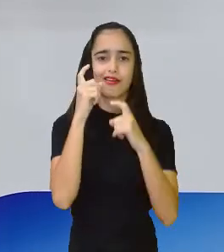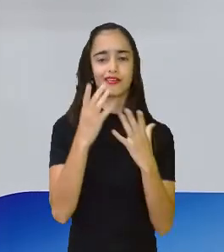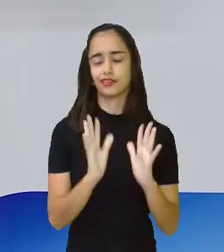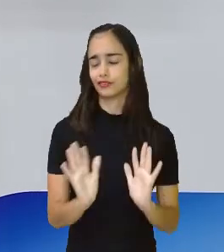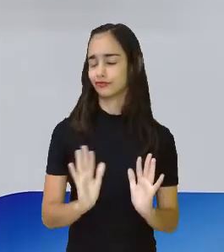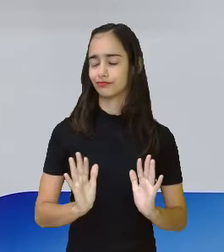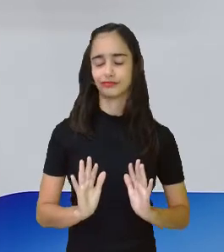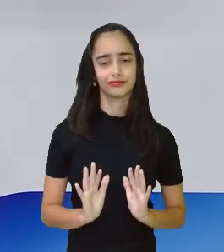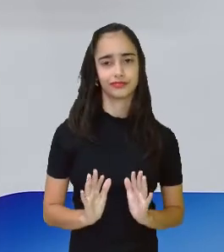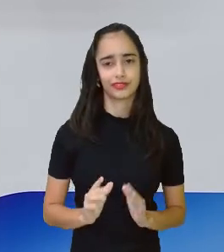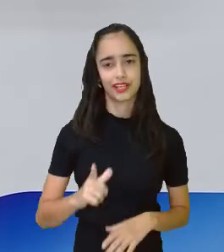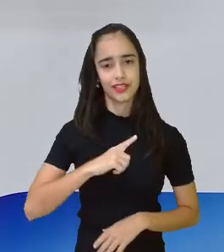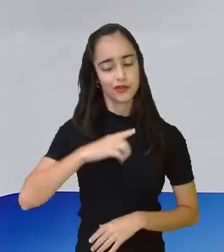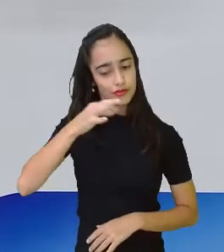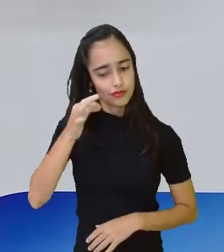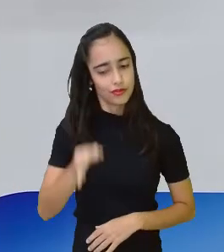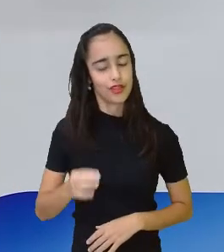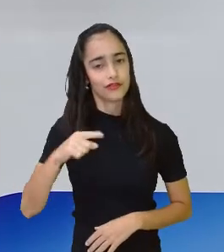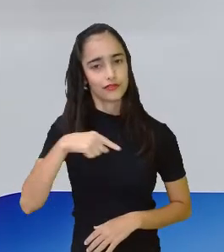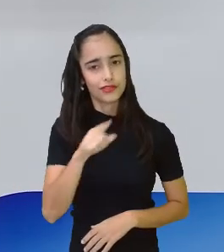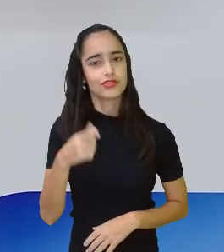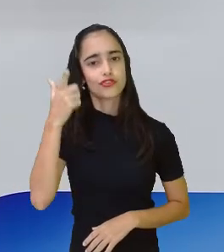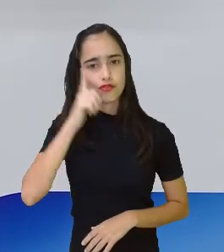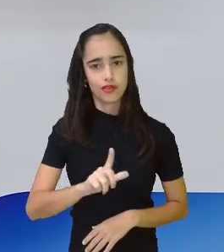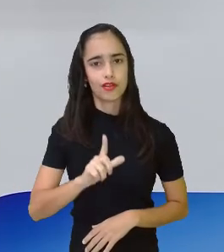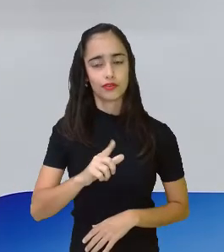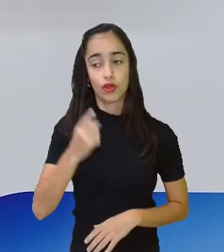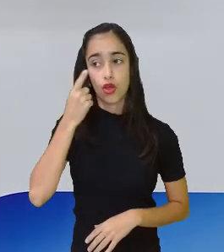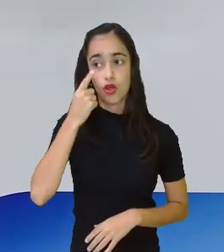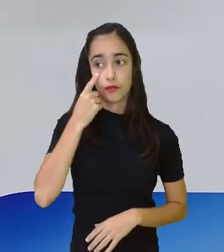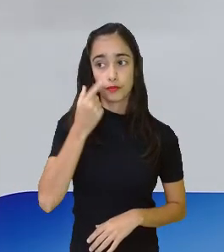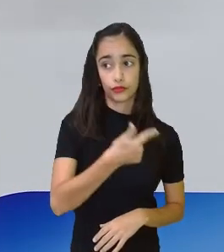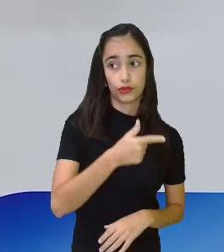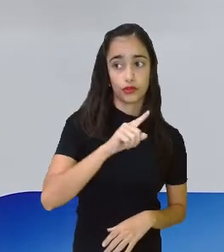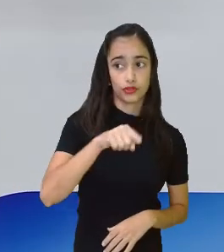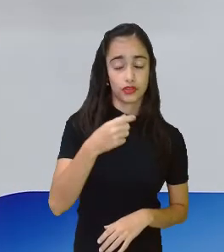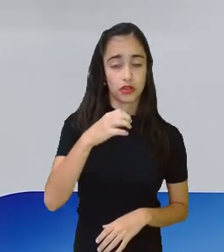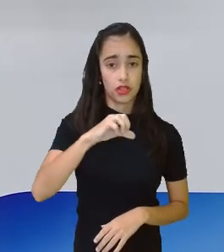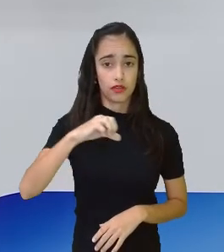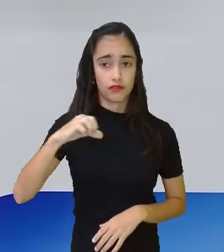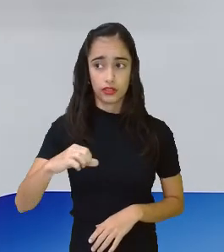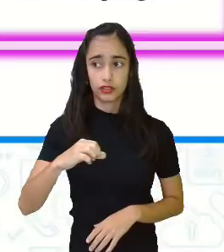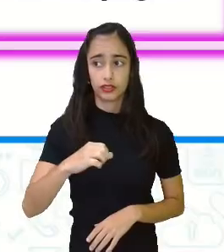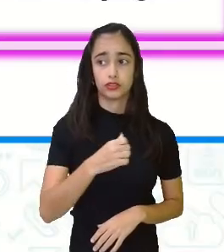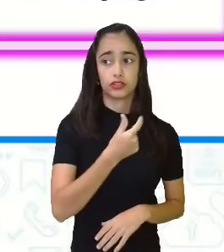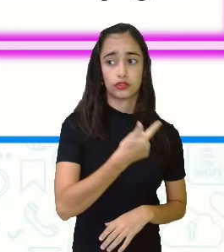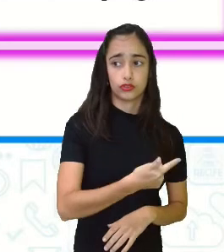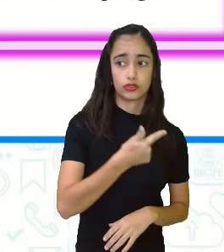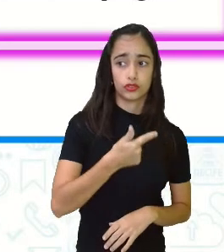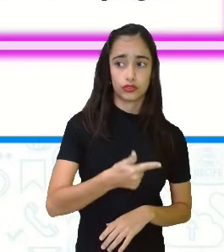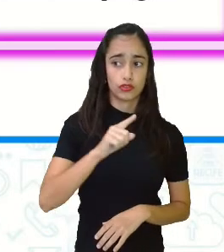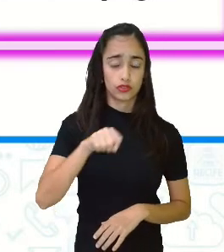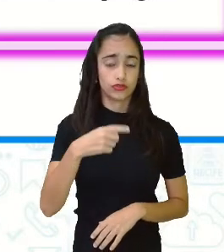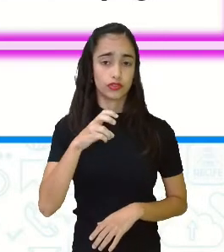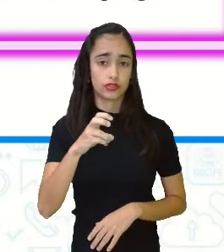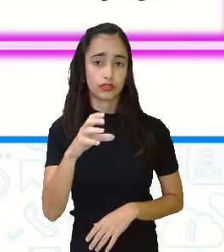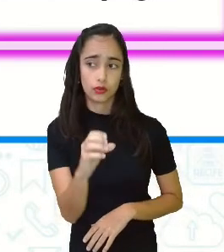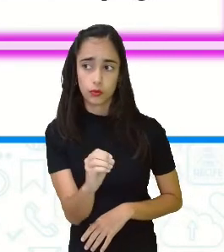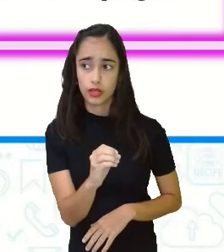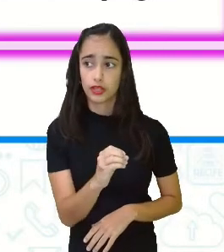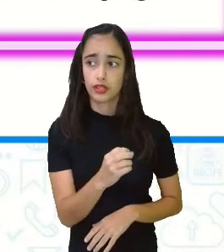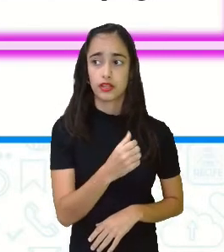aperreio, eu tenho certeza disso. R$ 2,99 o iogurte, R$ 22,50 o sorvete, o biscoito